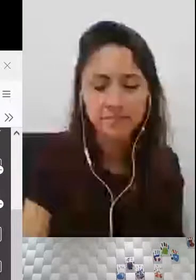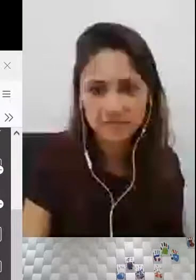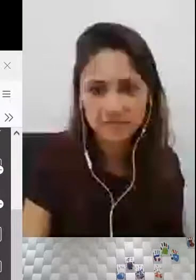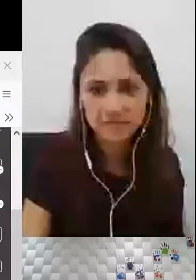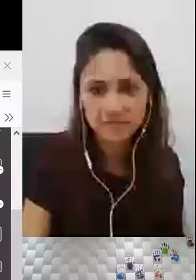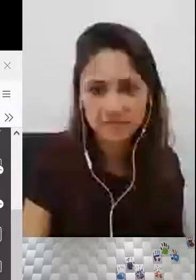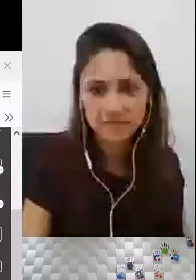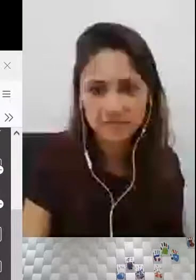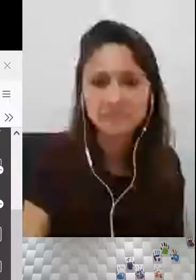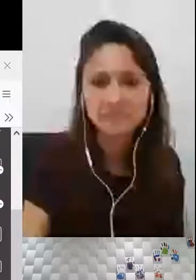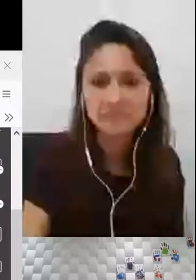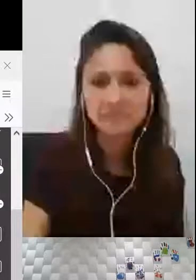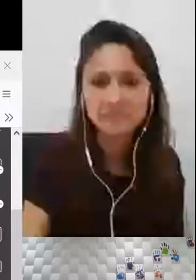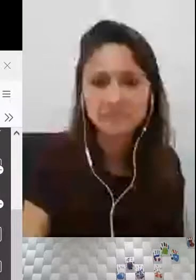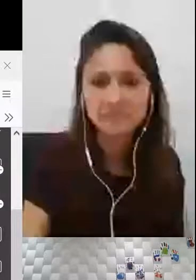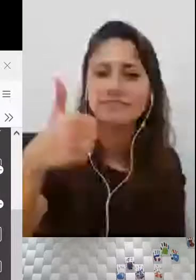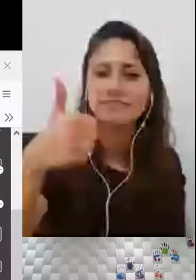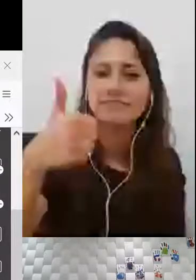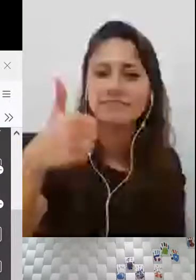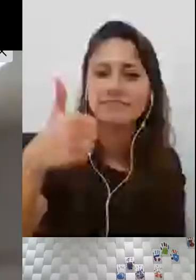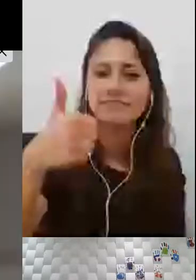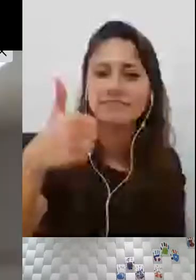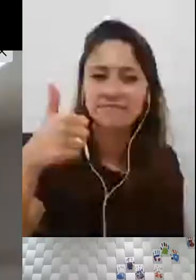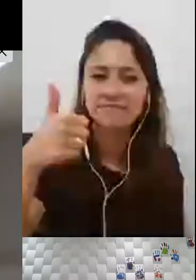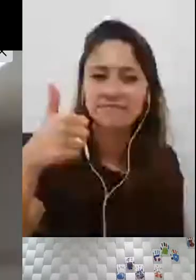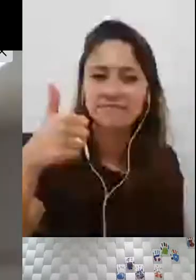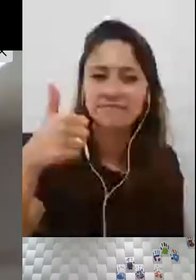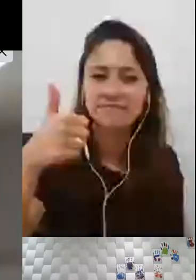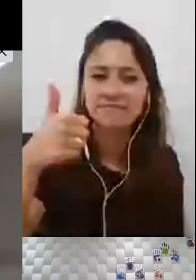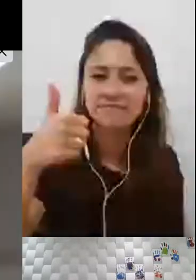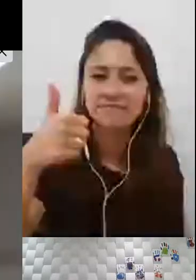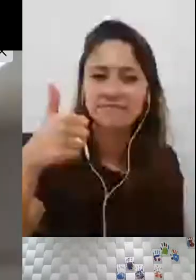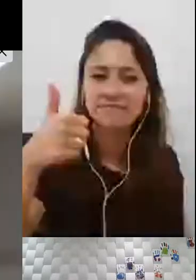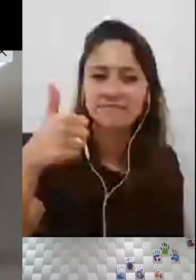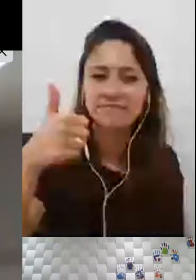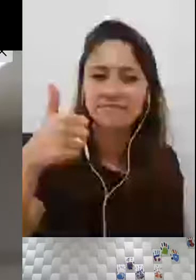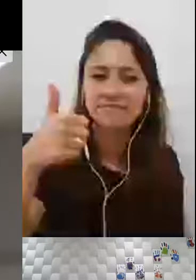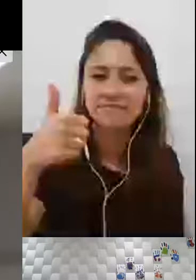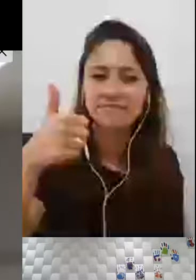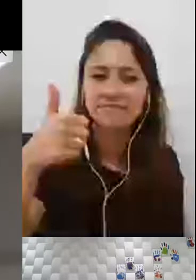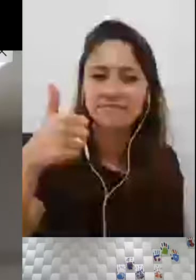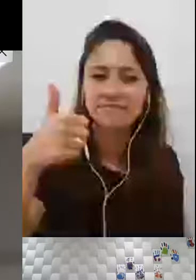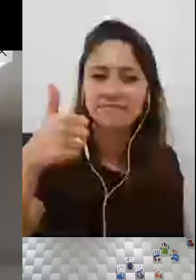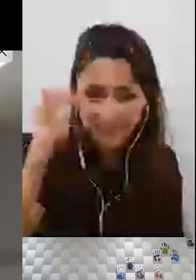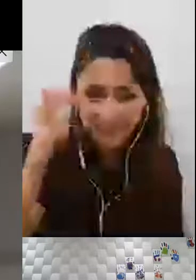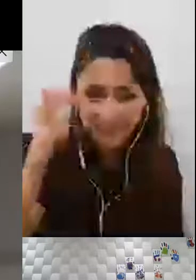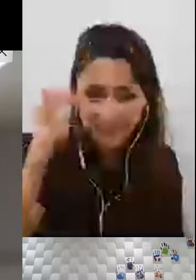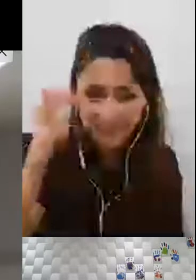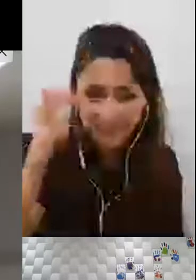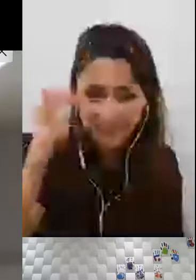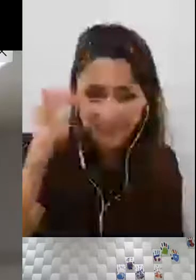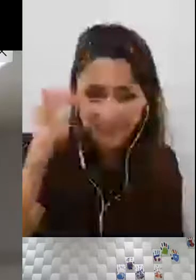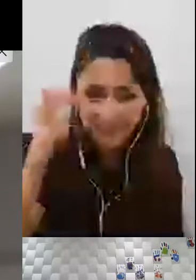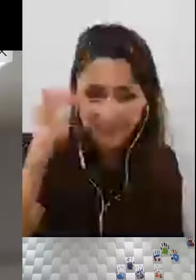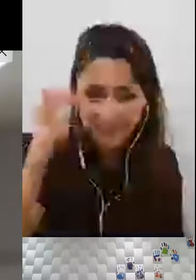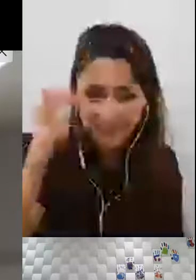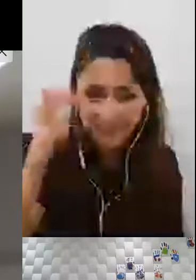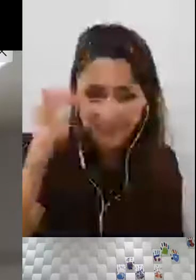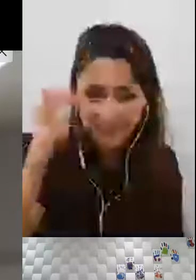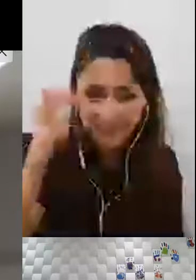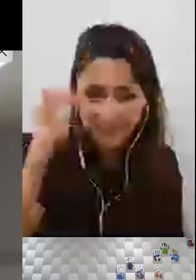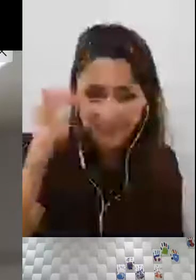Ele como apresentador. Boa, isso. Tá apresentando a tela Estão pra vendo agora? gente. Agora a Estão vendo gente a tá porta vendo. de entrada?